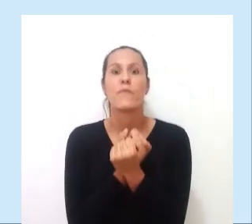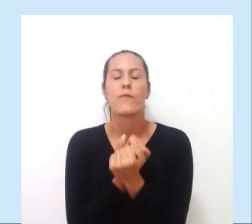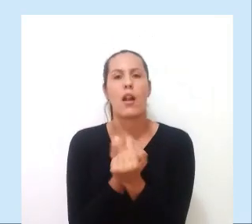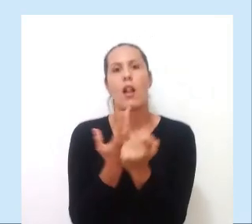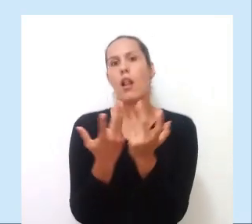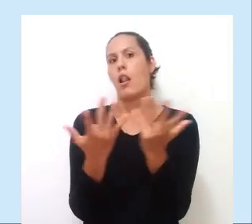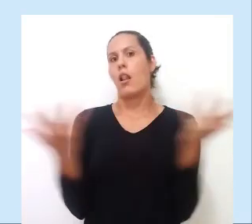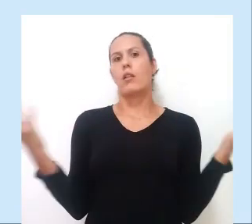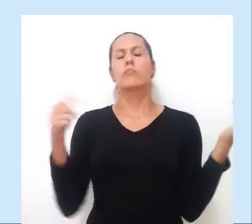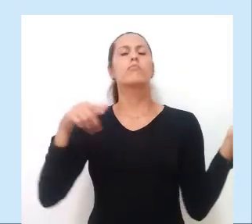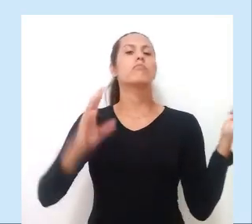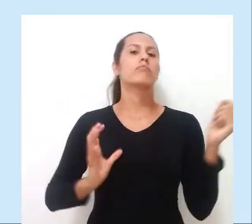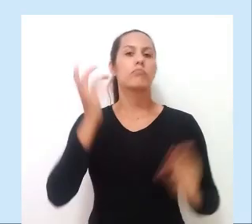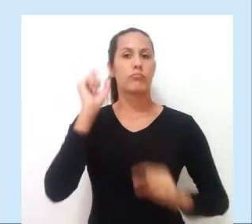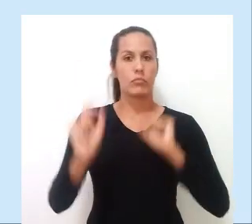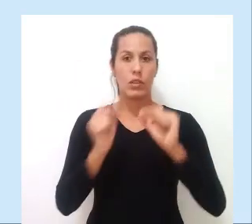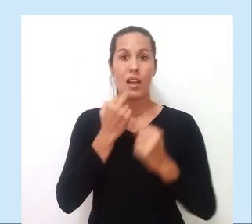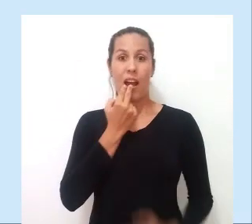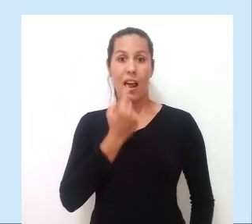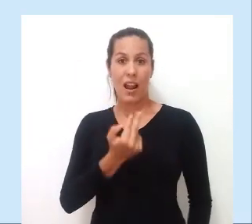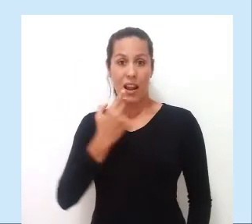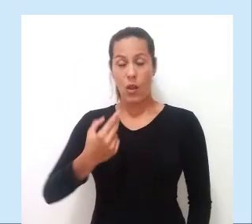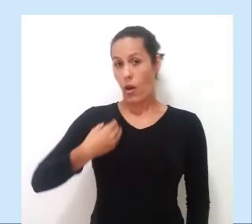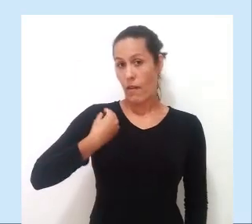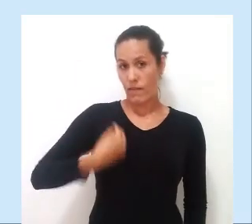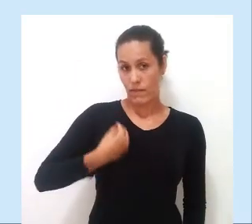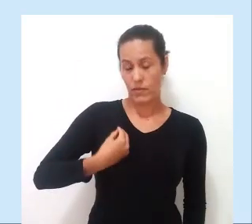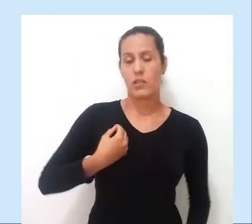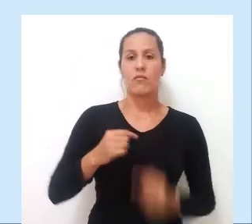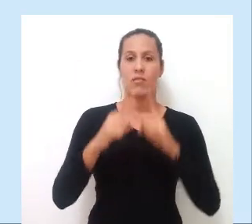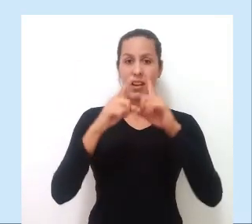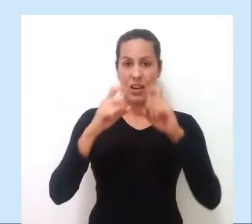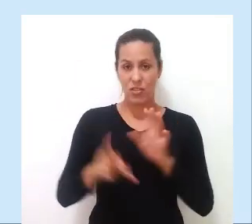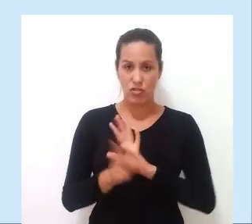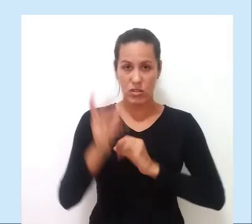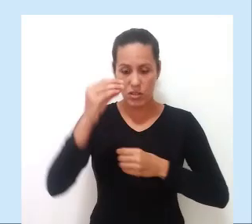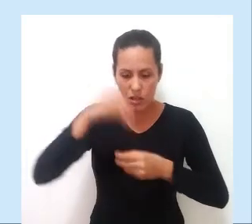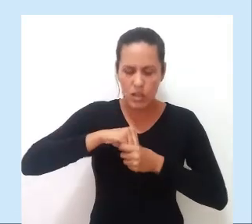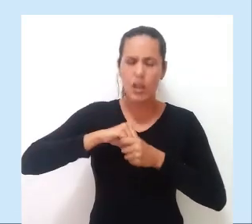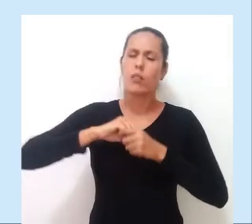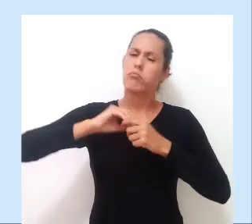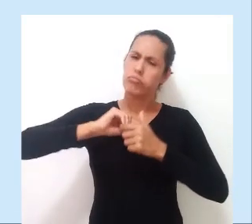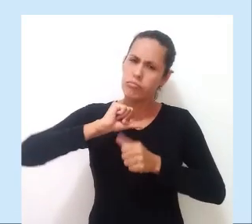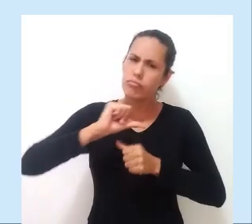existem inúmeras. O que é que acontece? Então, por a língua ser algo vivo, as gírias também elas vão se